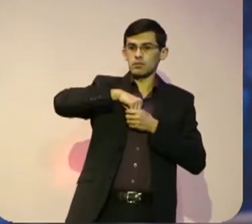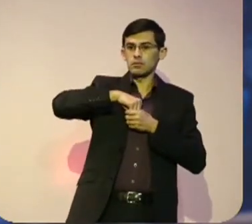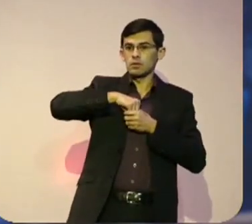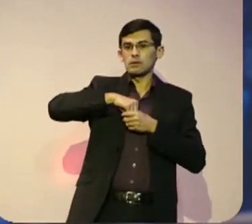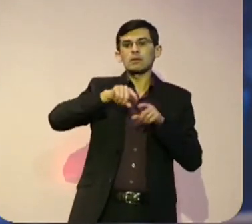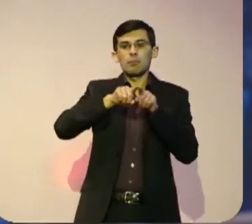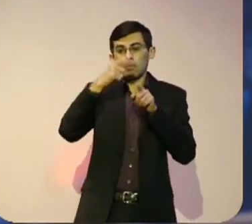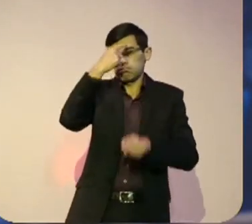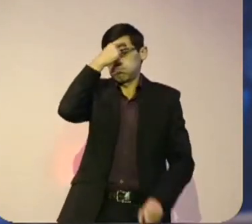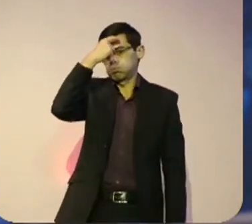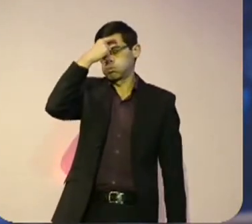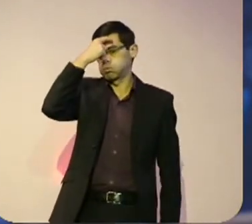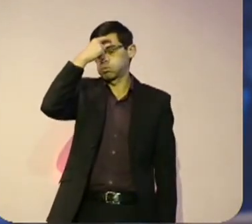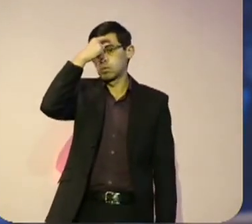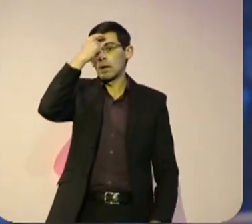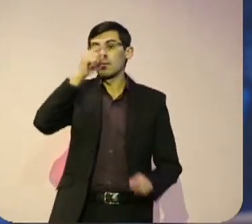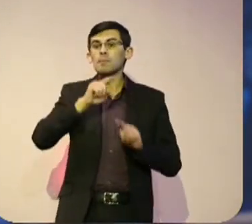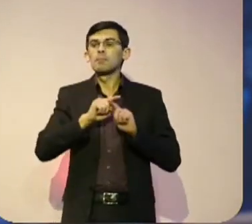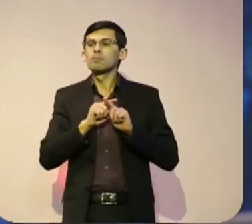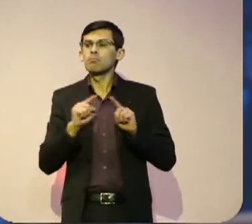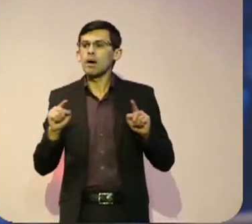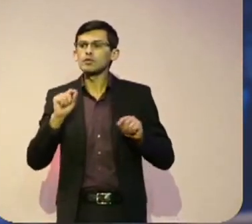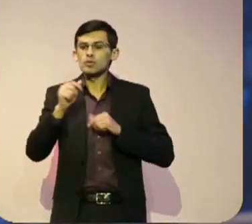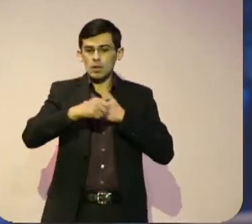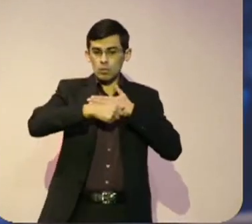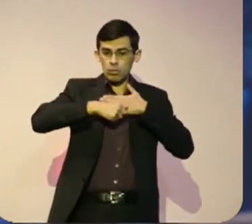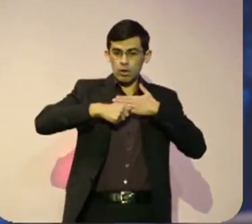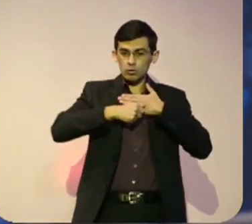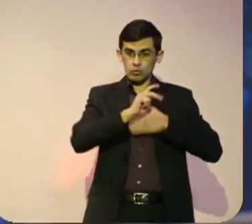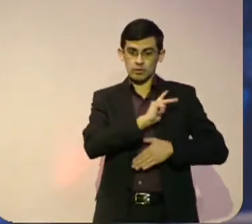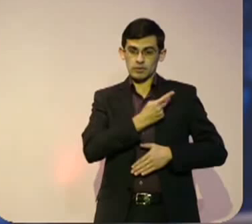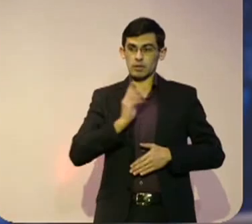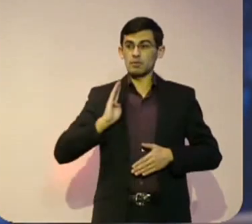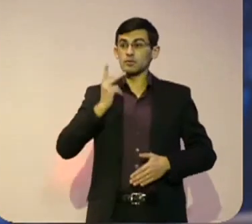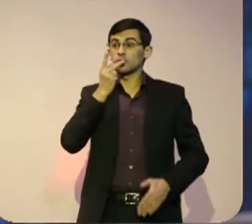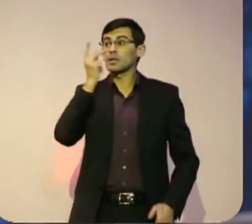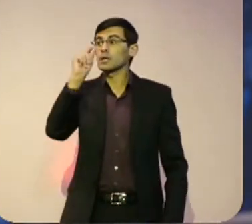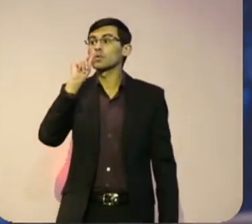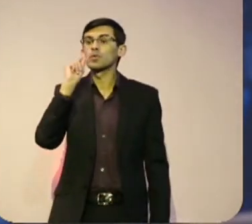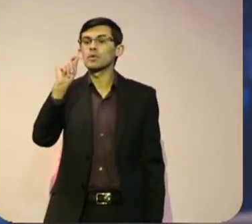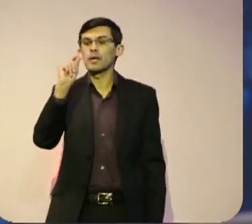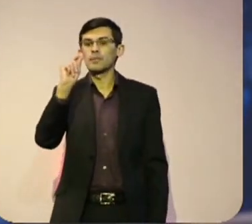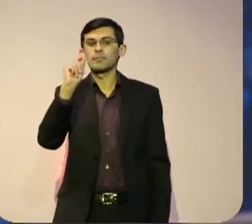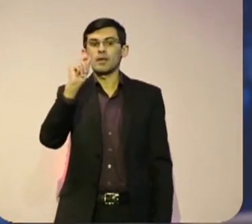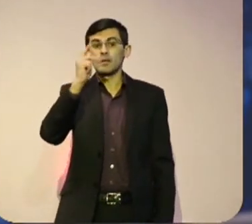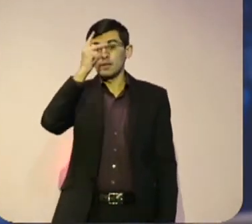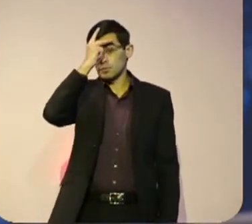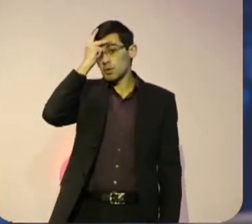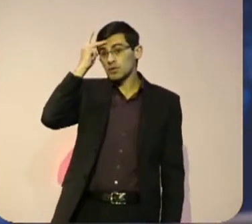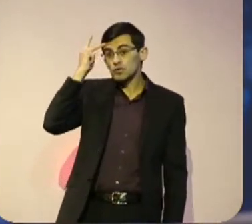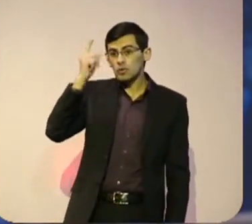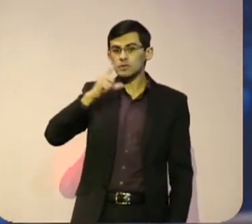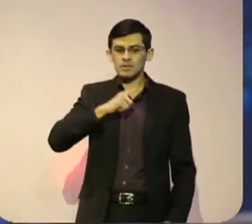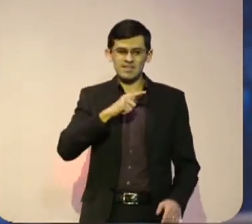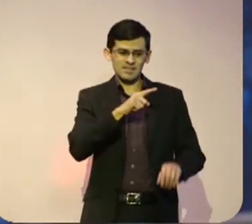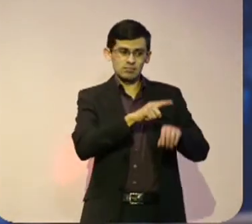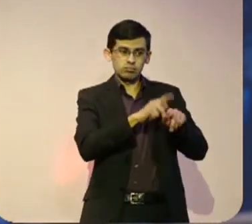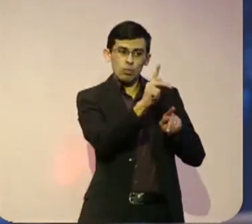nossa mente. E o autor dessa carta aos Hebreus está falando para essa gente que está passando